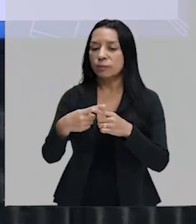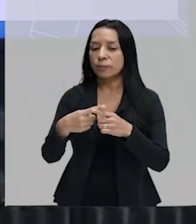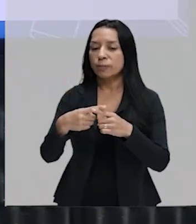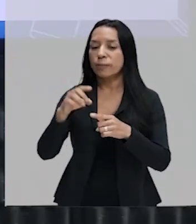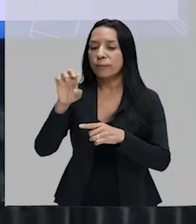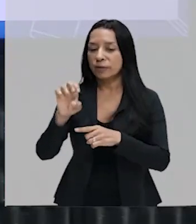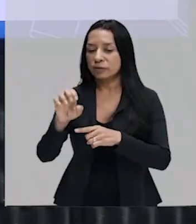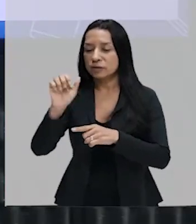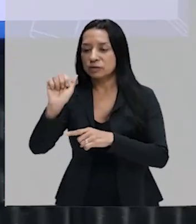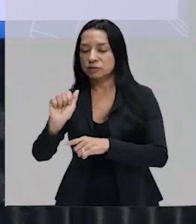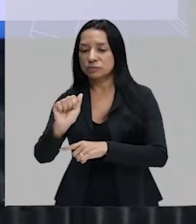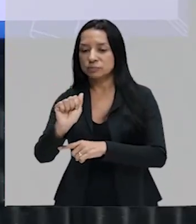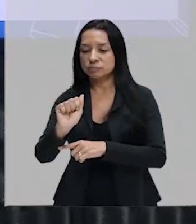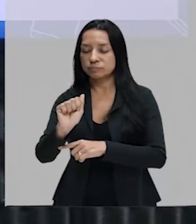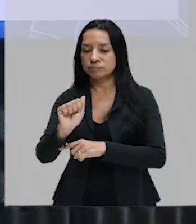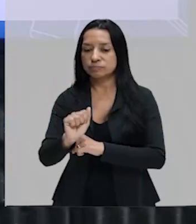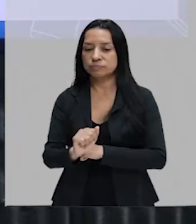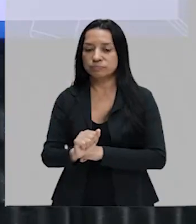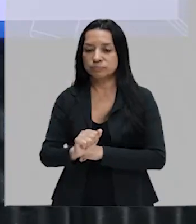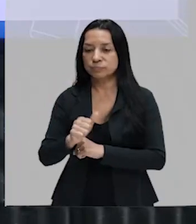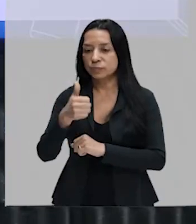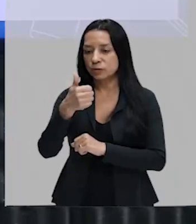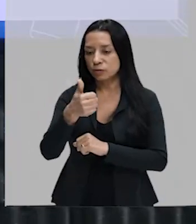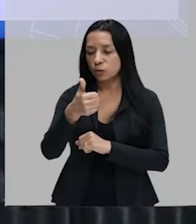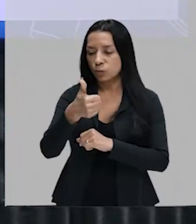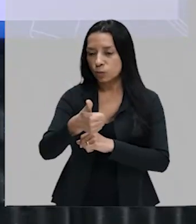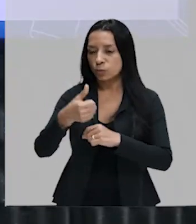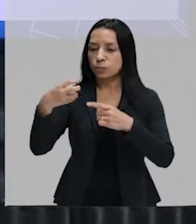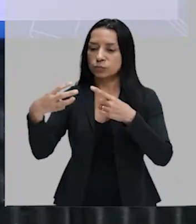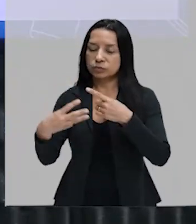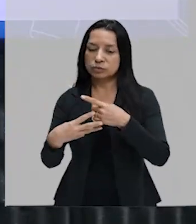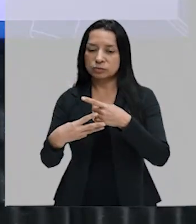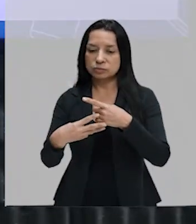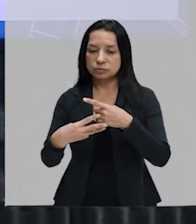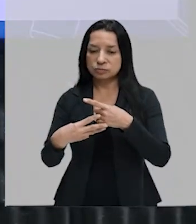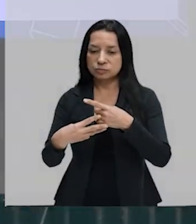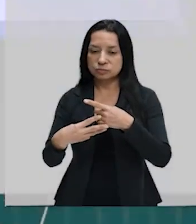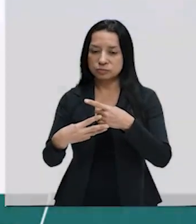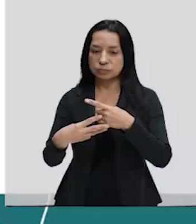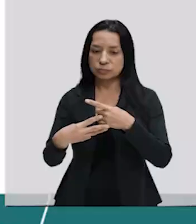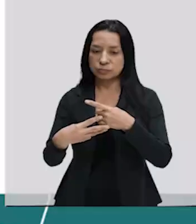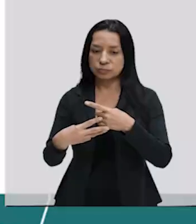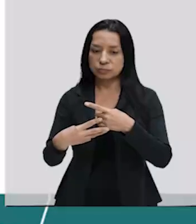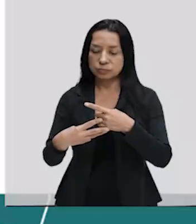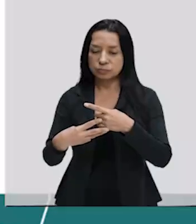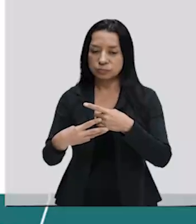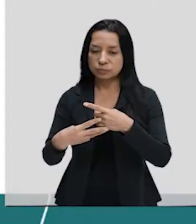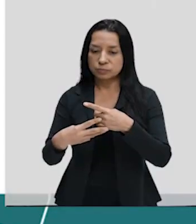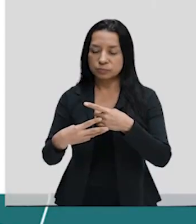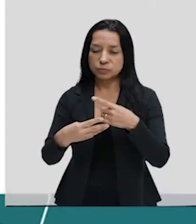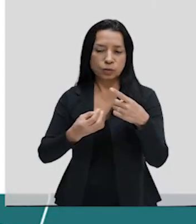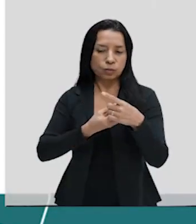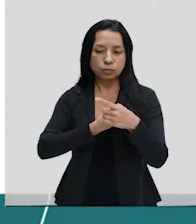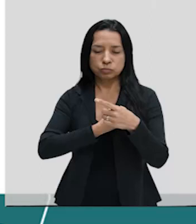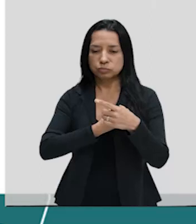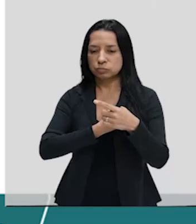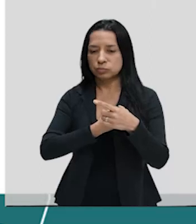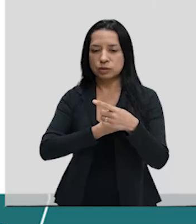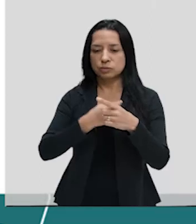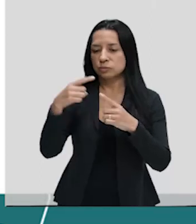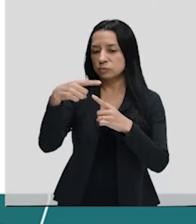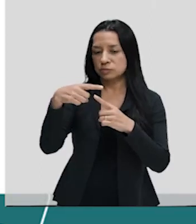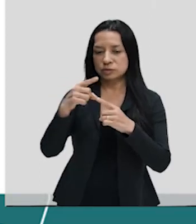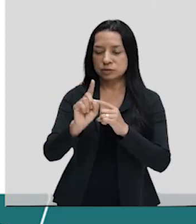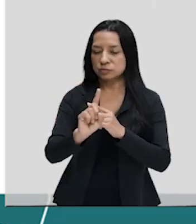Belezinha. Olha o próximo, 1/3. Gente, só botar aqui na ordem, tá? 1/3. Terço não é número inteiro. Então, por